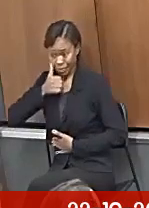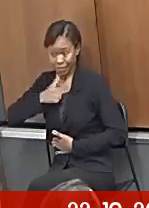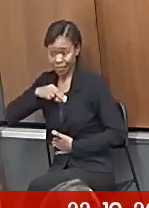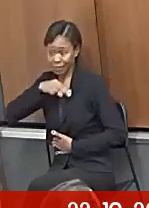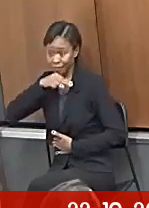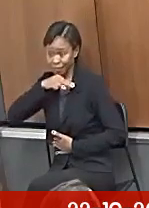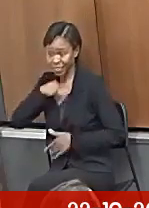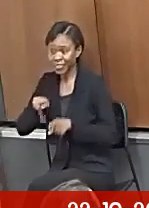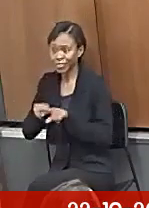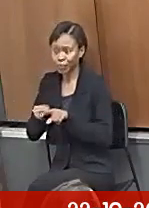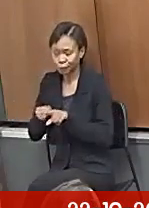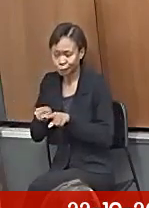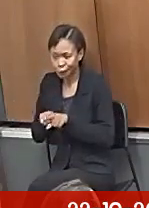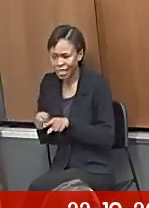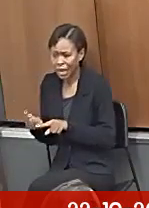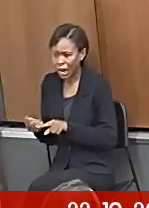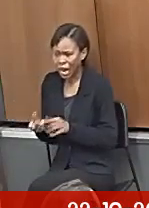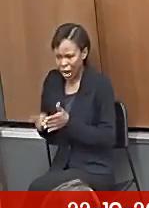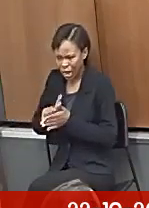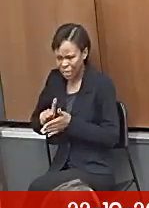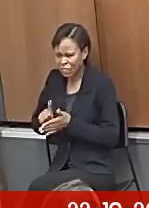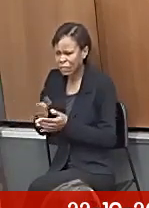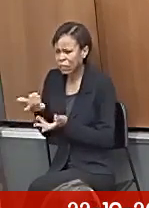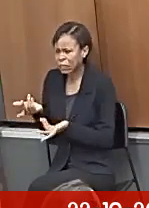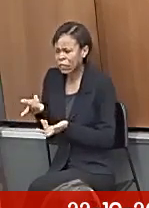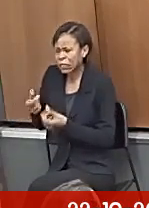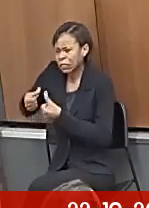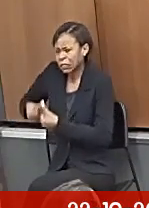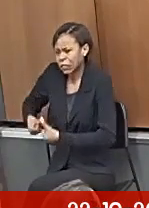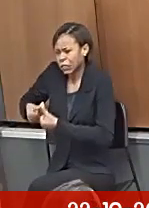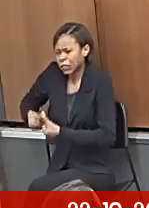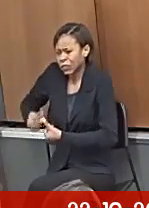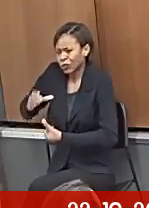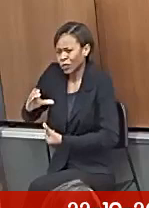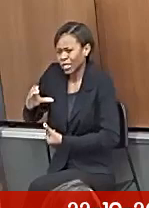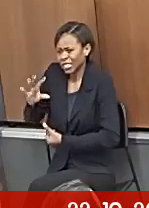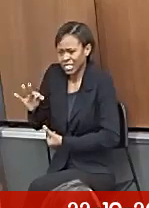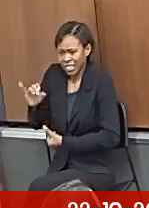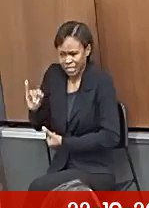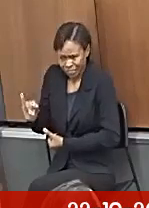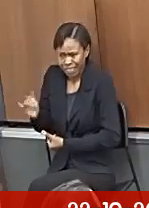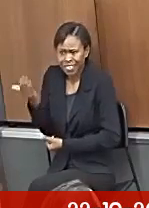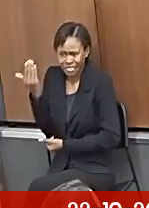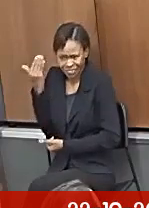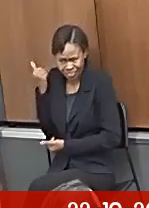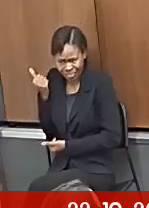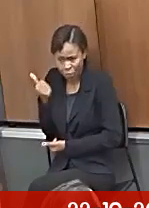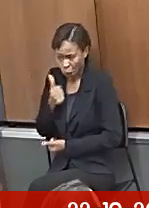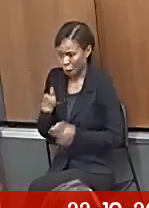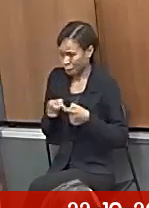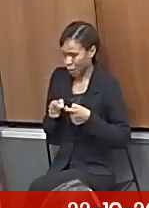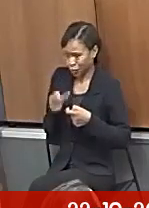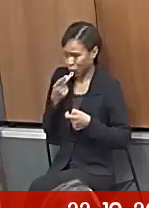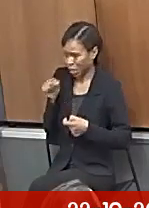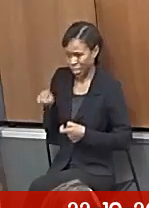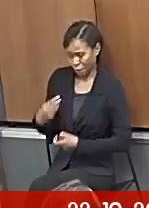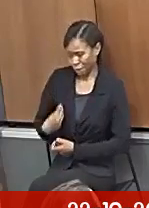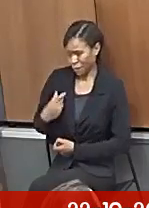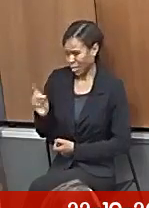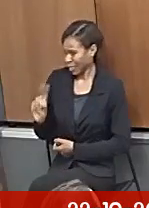ficou muito tempo no CTI, os médicos diziam que ela não ia ter vida, tudo isso a família